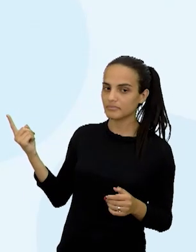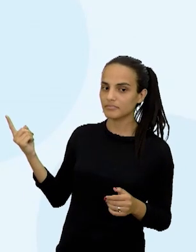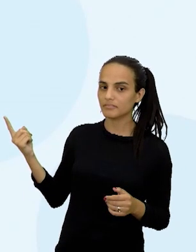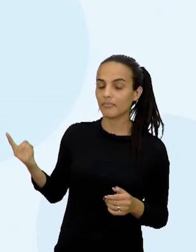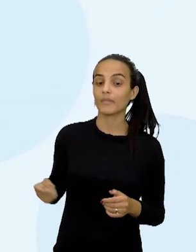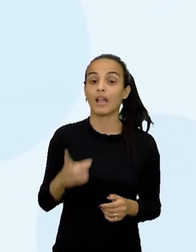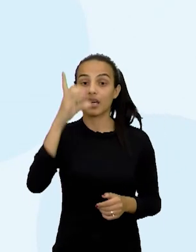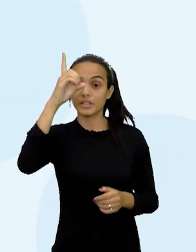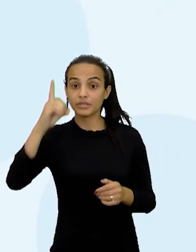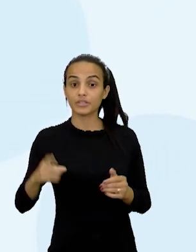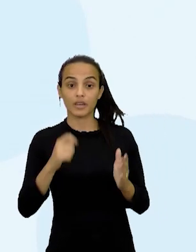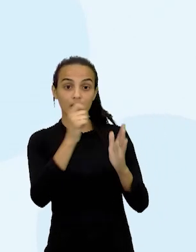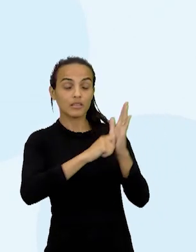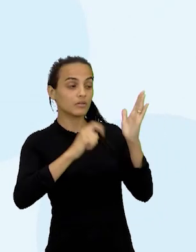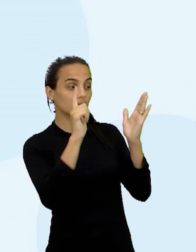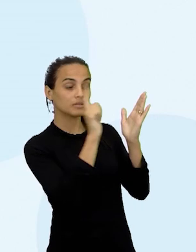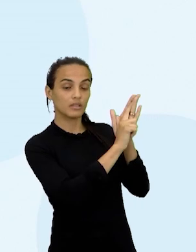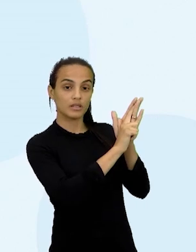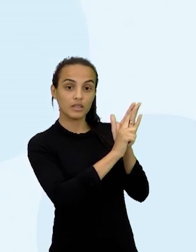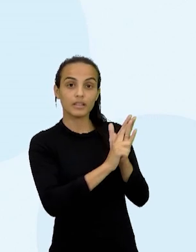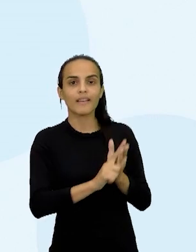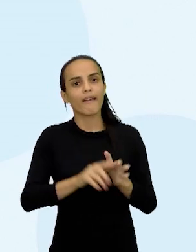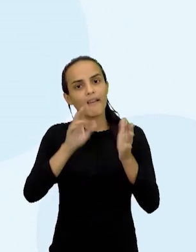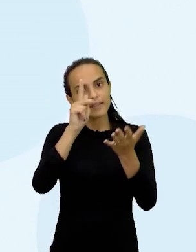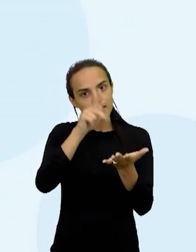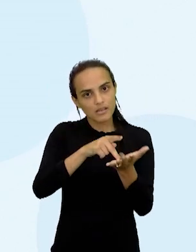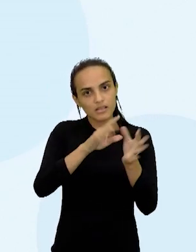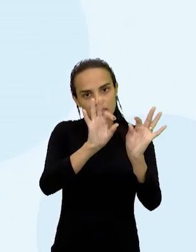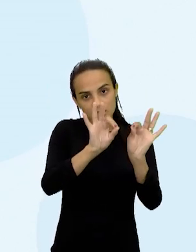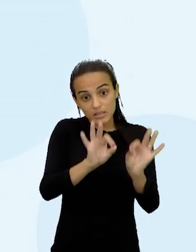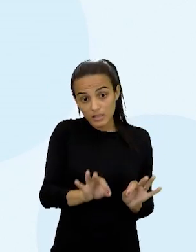acontece? O direito autoral, ele garante ao proprietário, né,